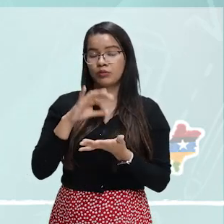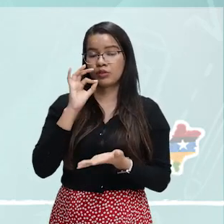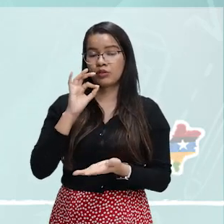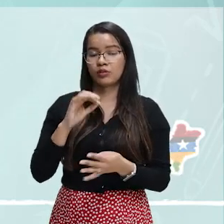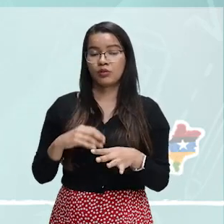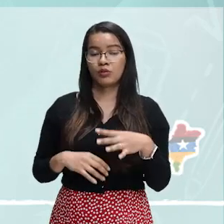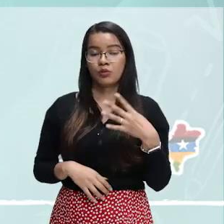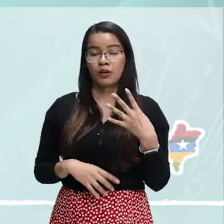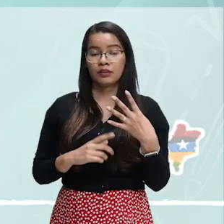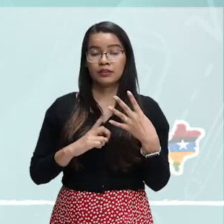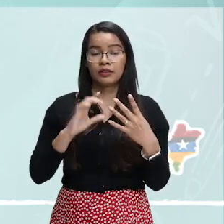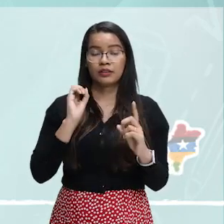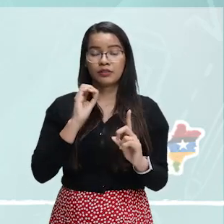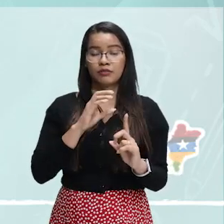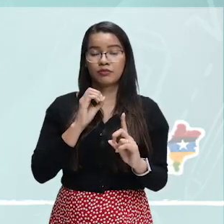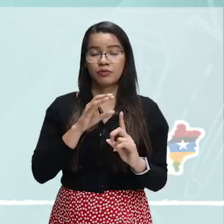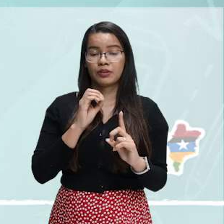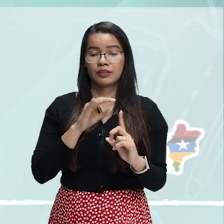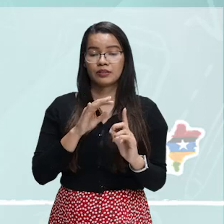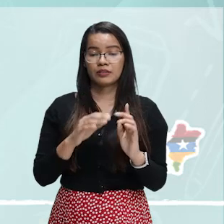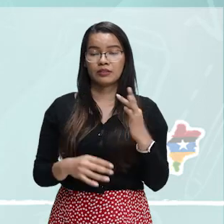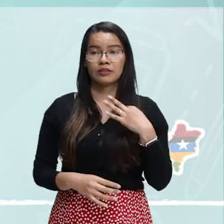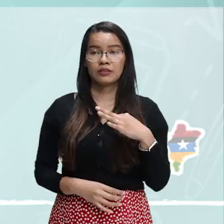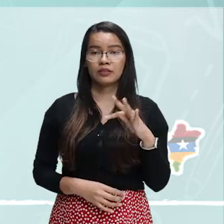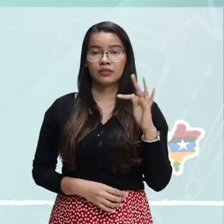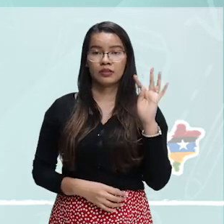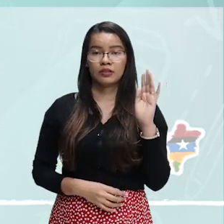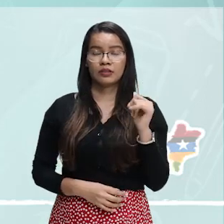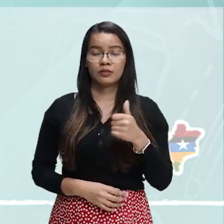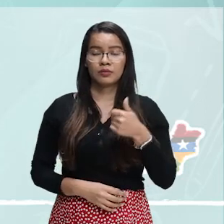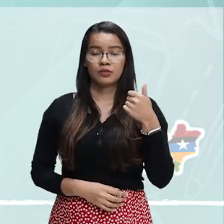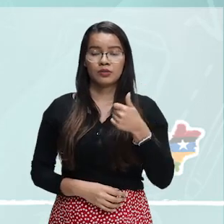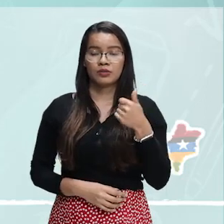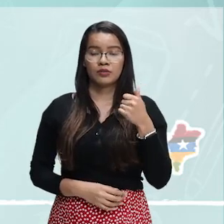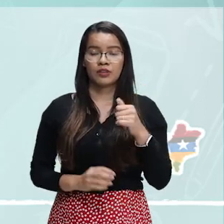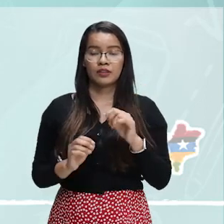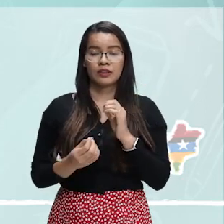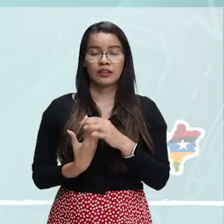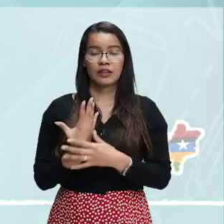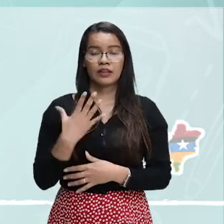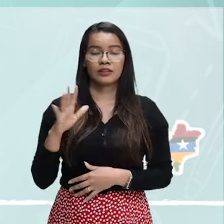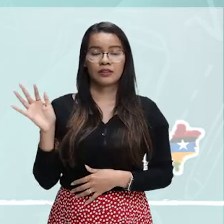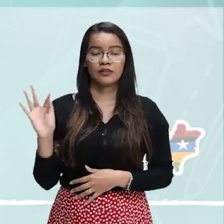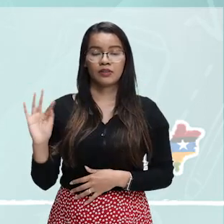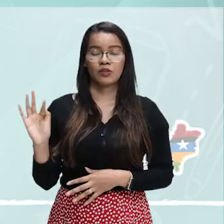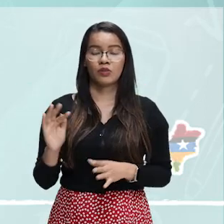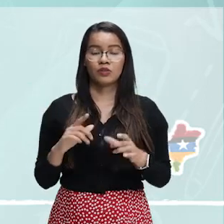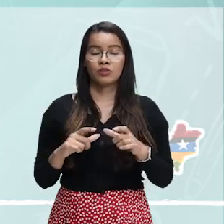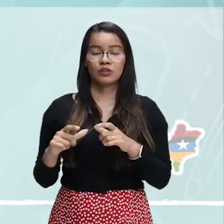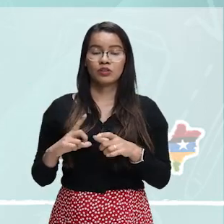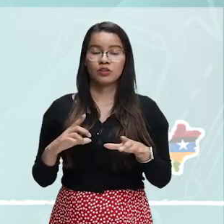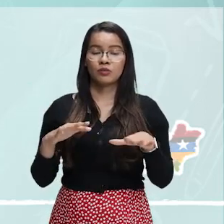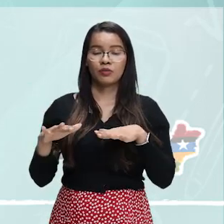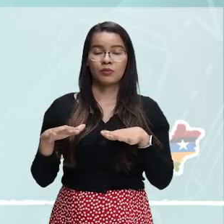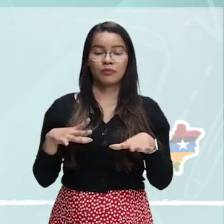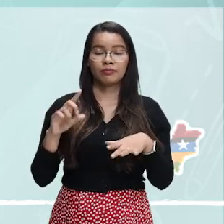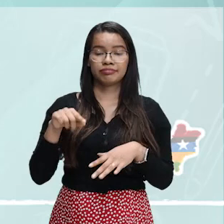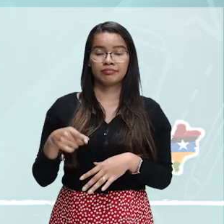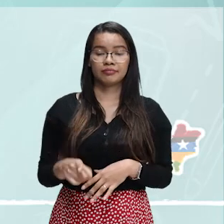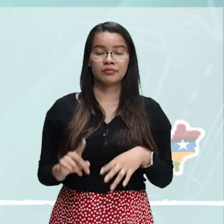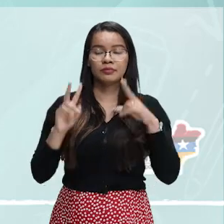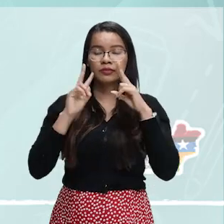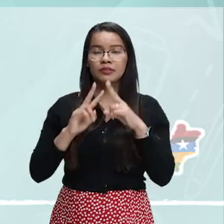teorias positivistas, olha aí, falando de Auguste Comte, originárias na França, onde também havia um movimento de intensa observação